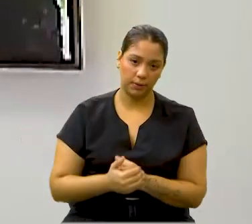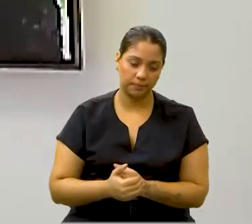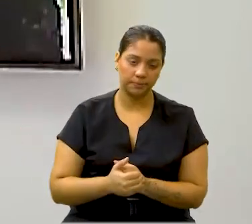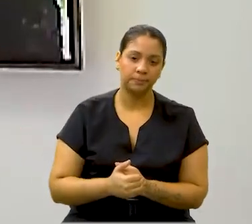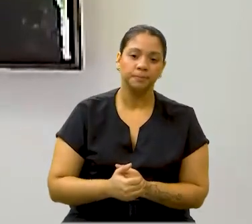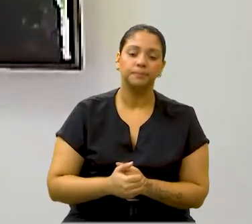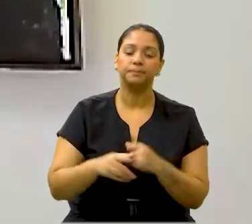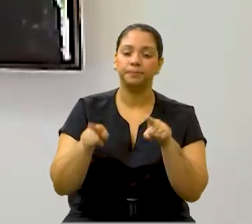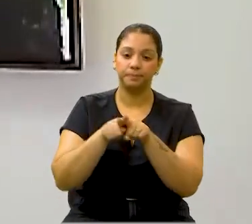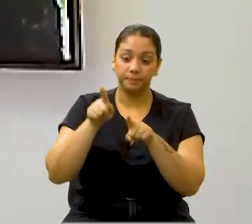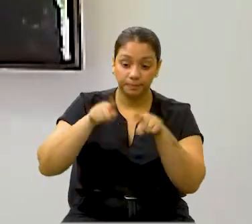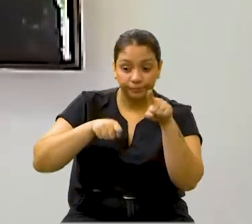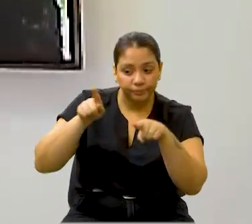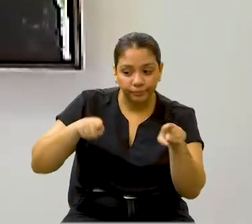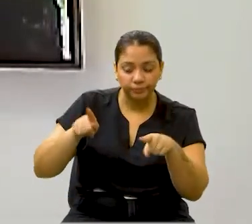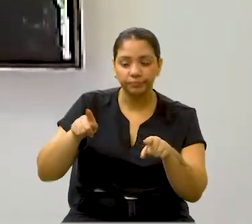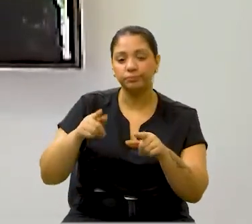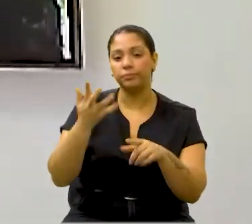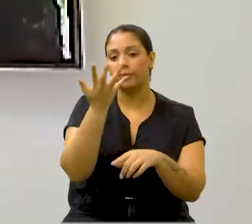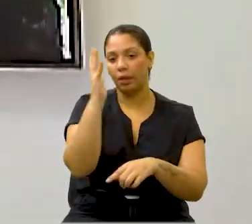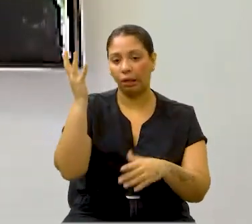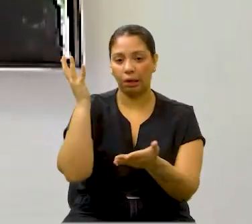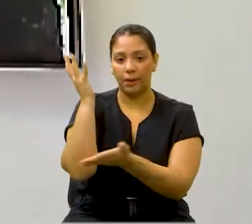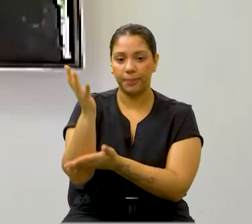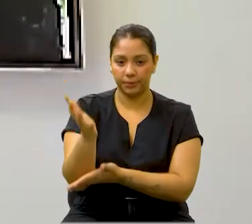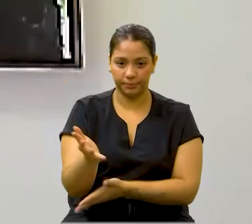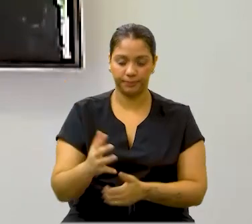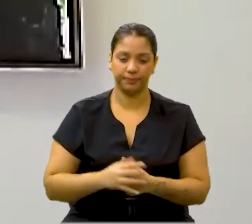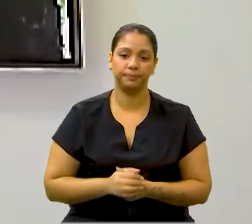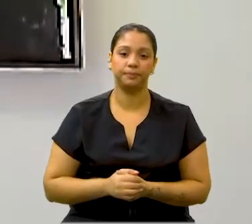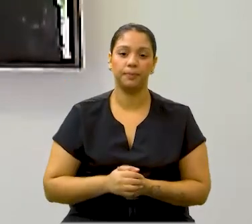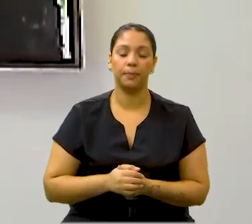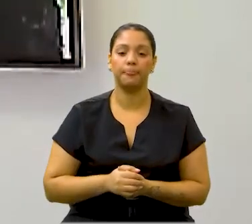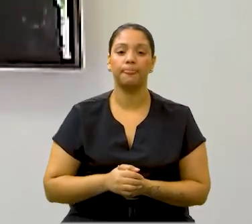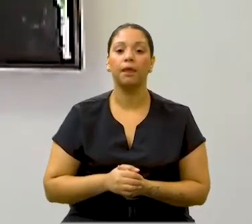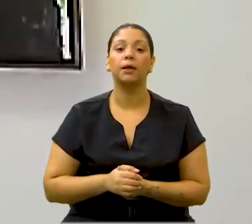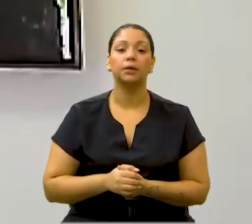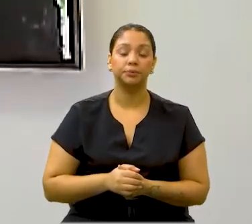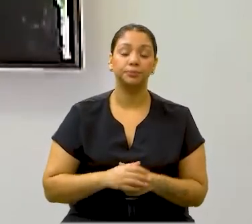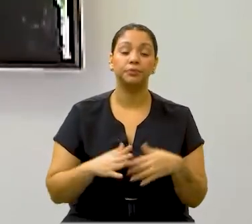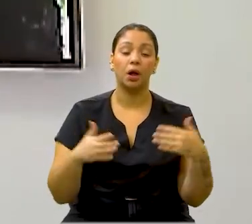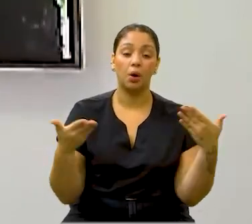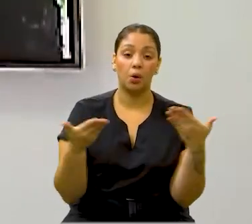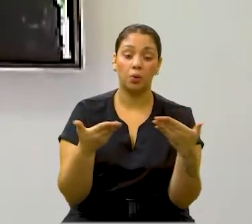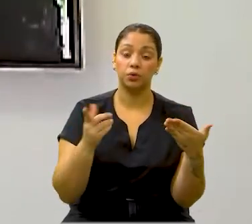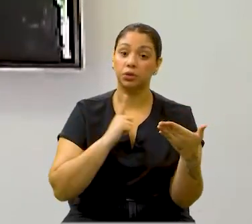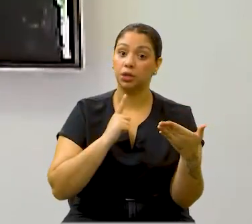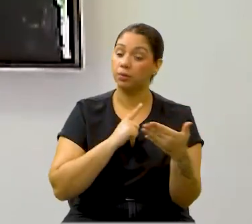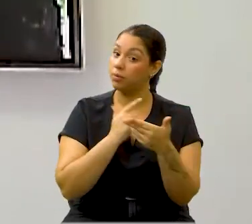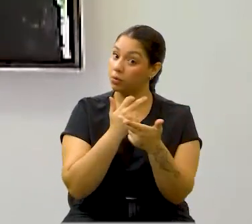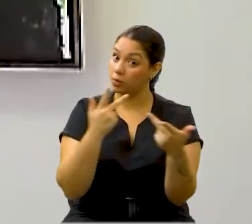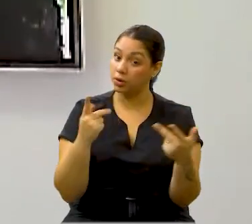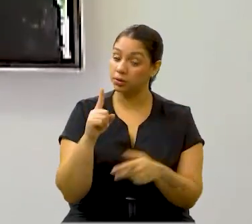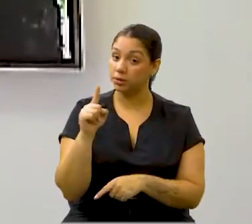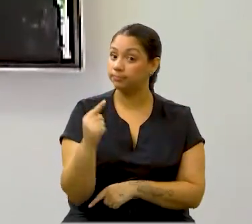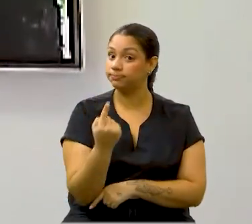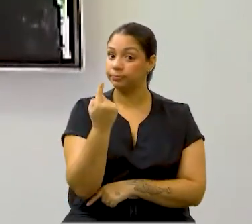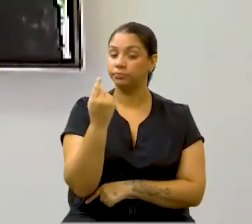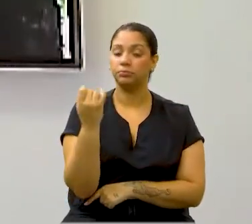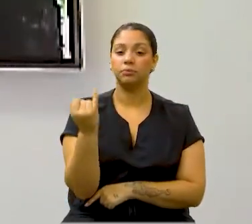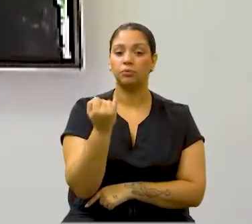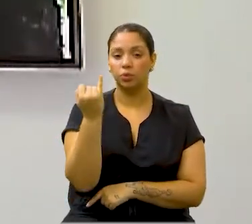crimes ou as ilegalidades aí em termos do desmatamento. E a gente tem, né, uma das questões que acho que é